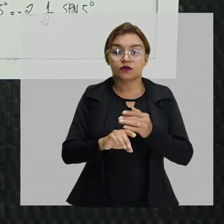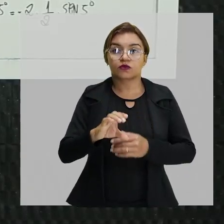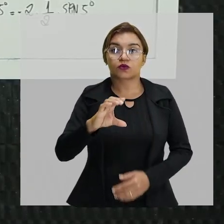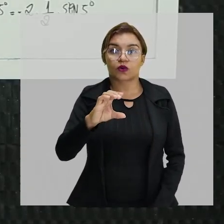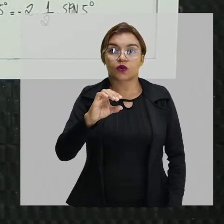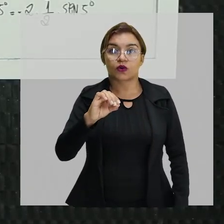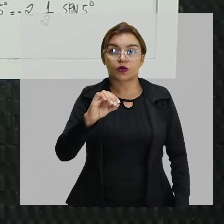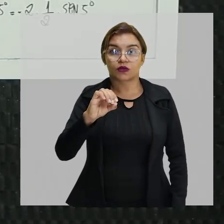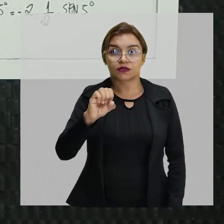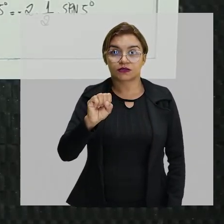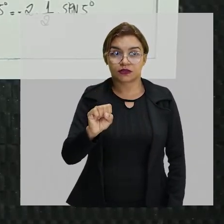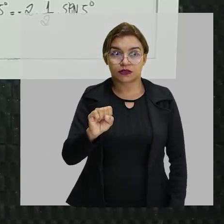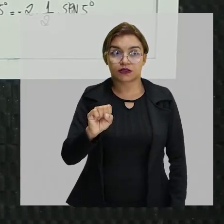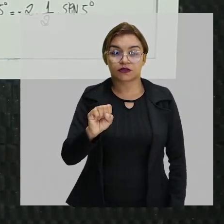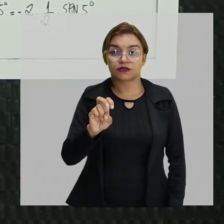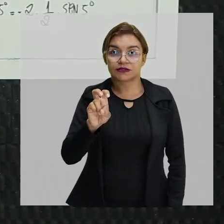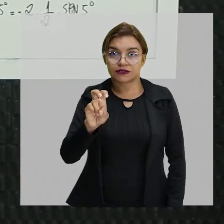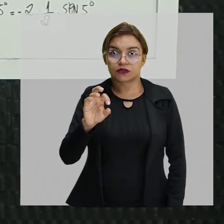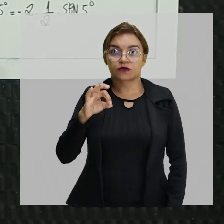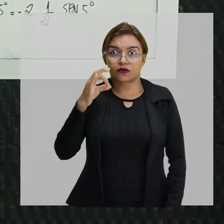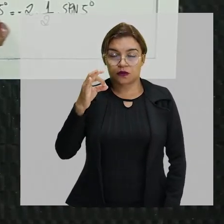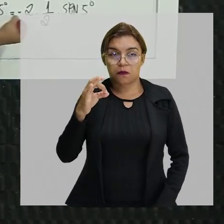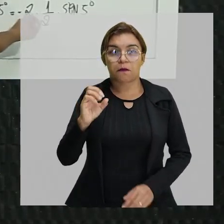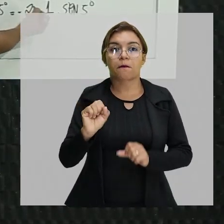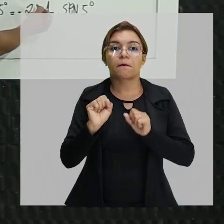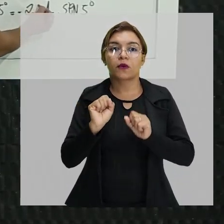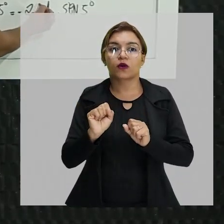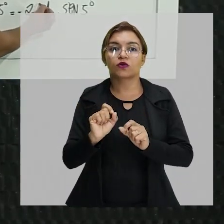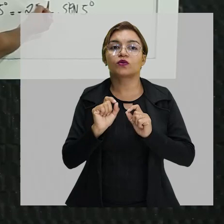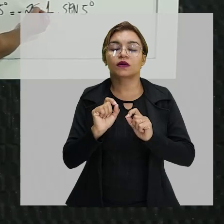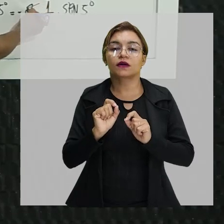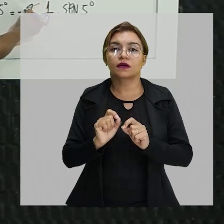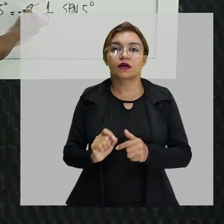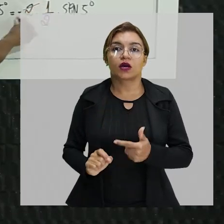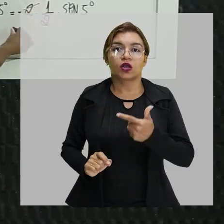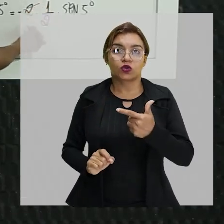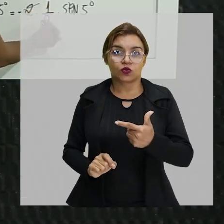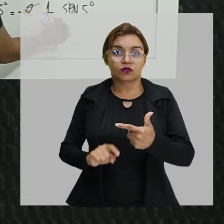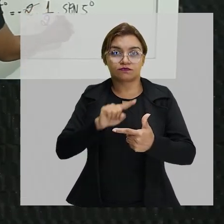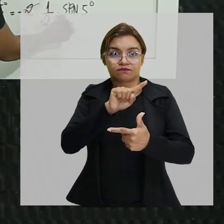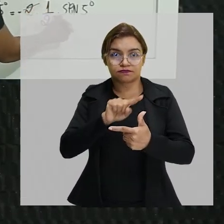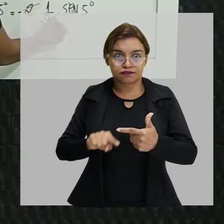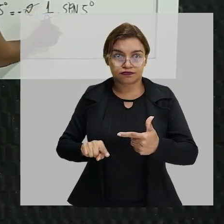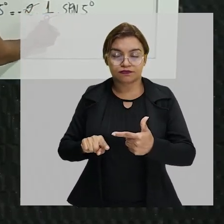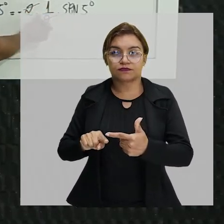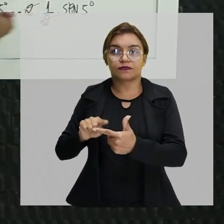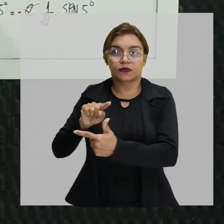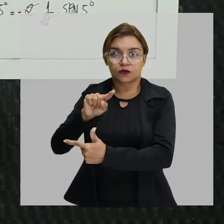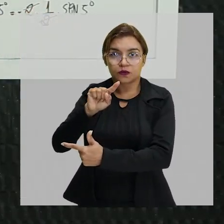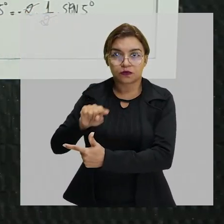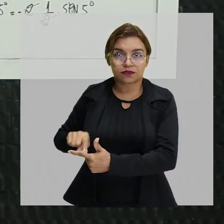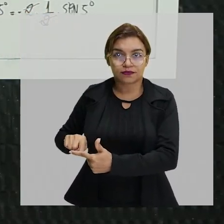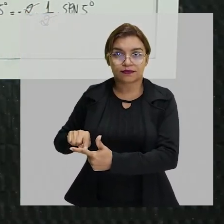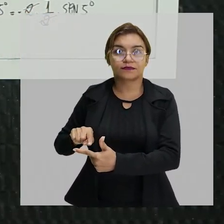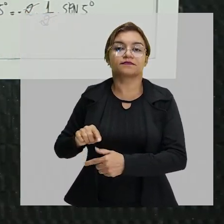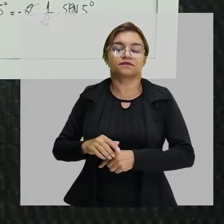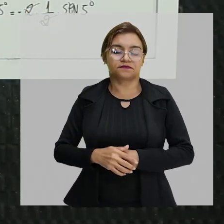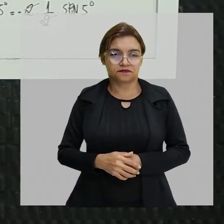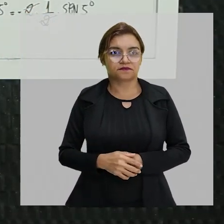você pode cancelar, né, esse 2 aqui com esse 2 aqui,